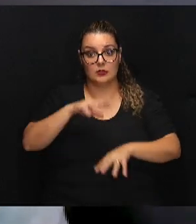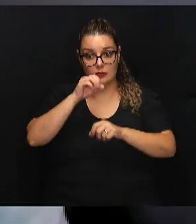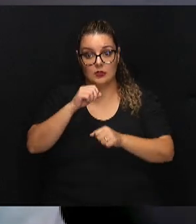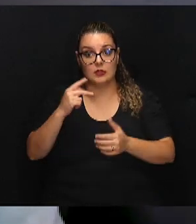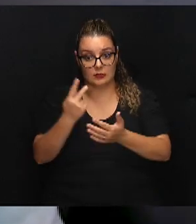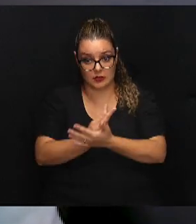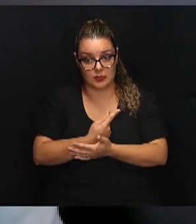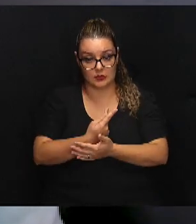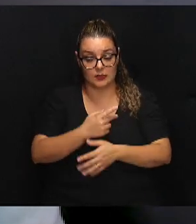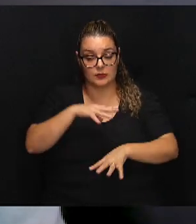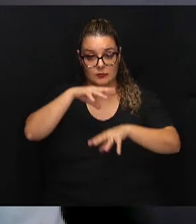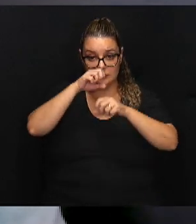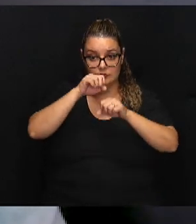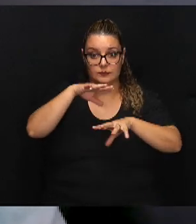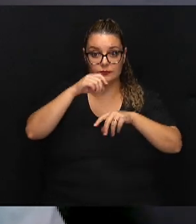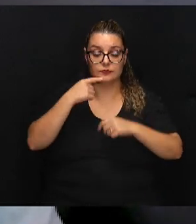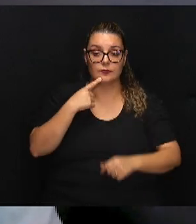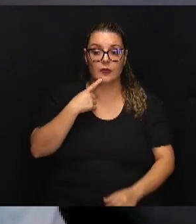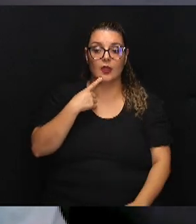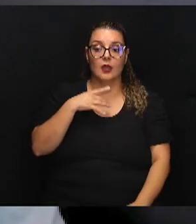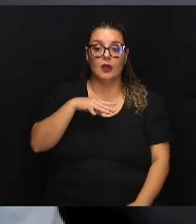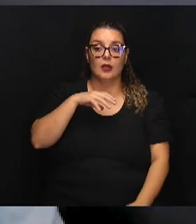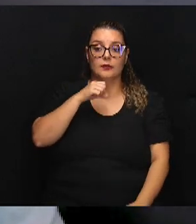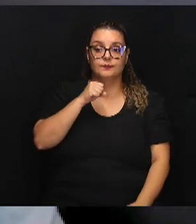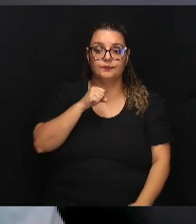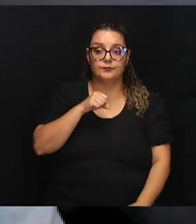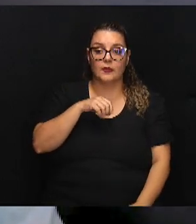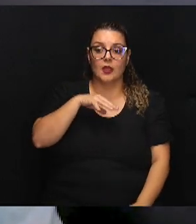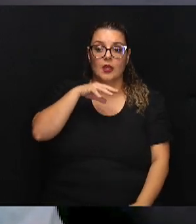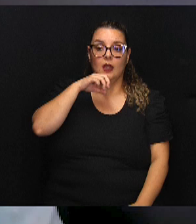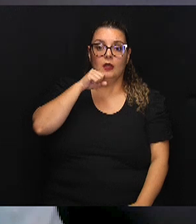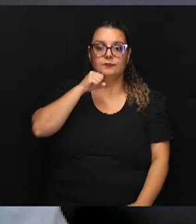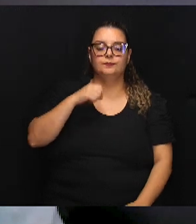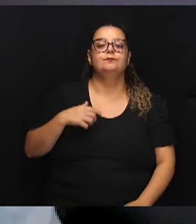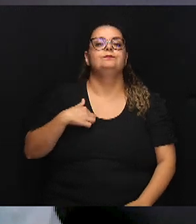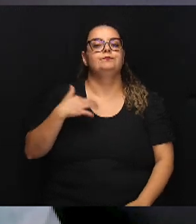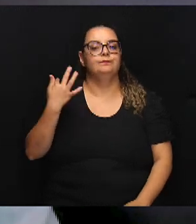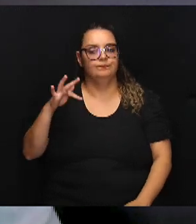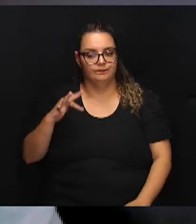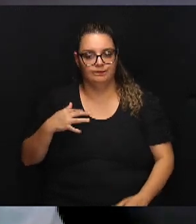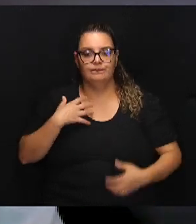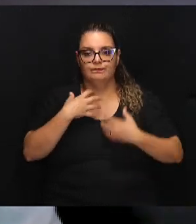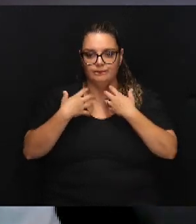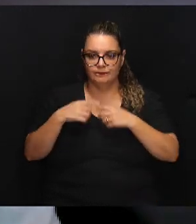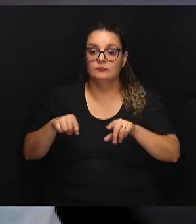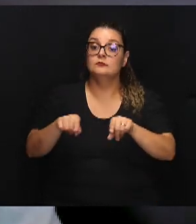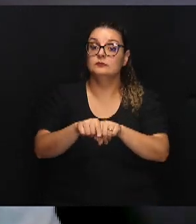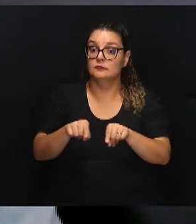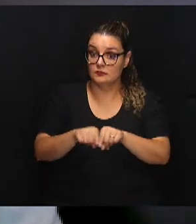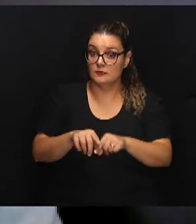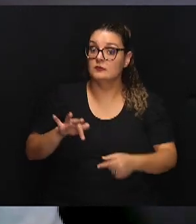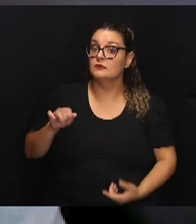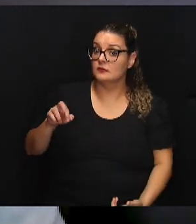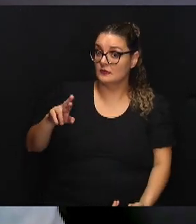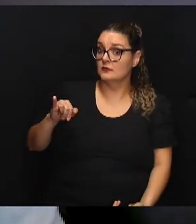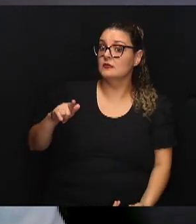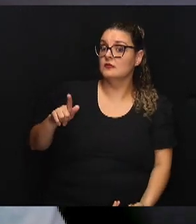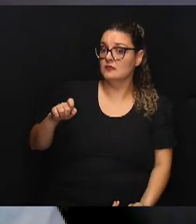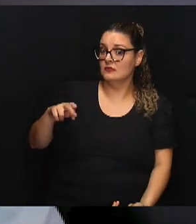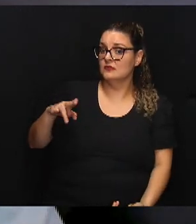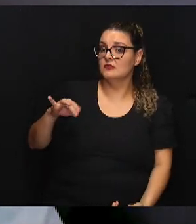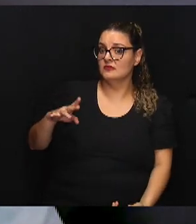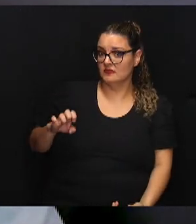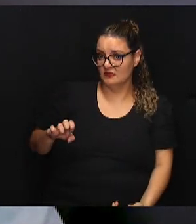nariz e acaba respirando pela boca, pode ter todos os sintomas de irritação, de dor, e inclusive pode ter faringite e amidalite de